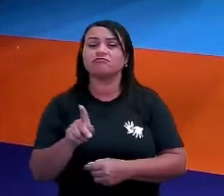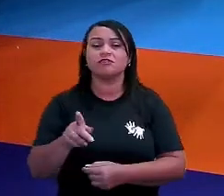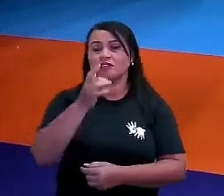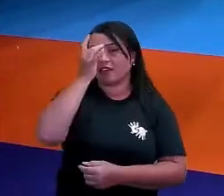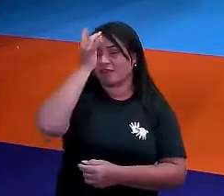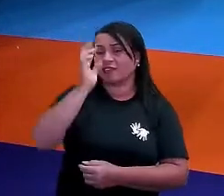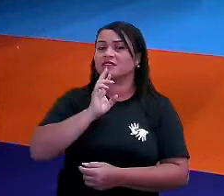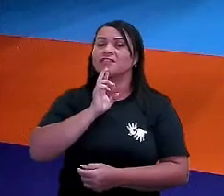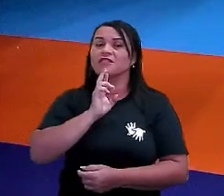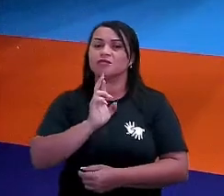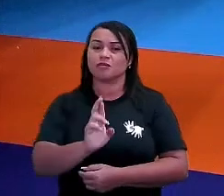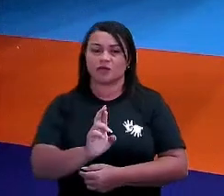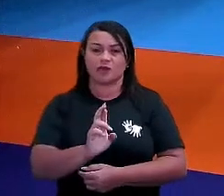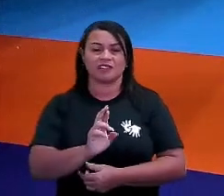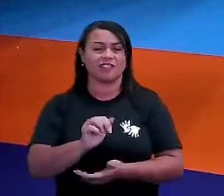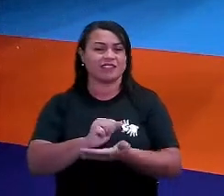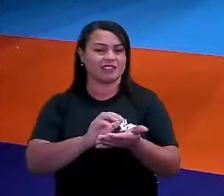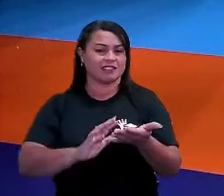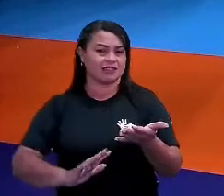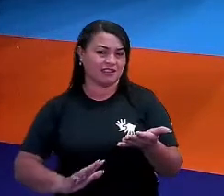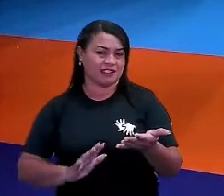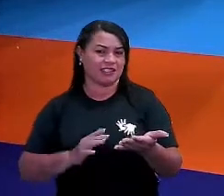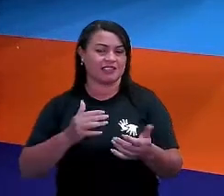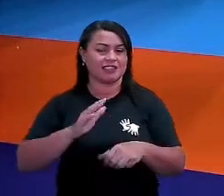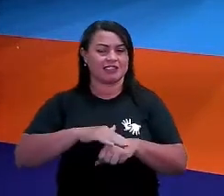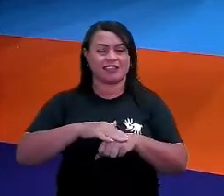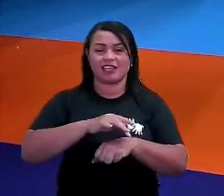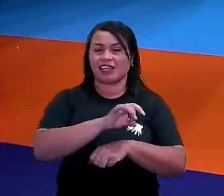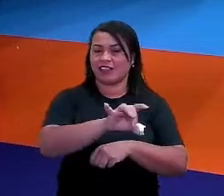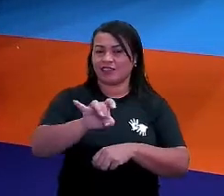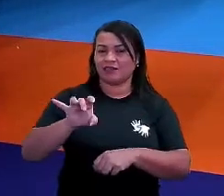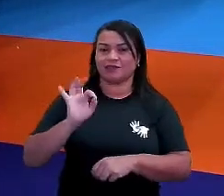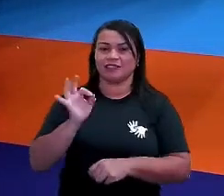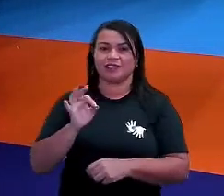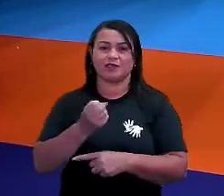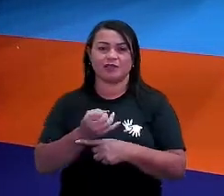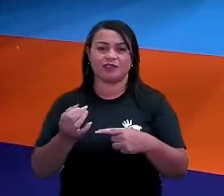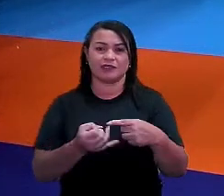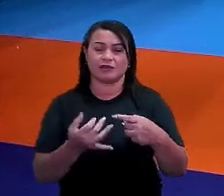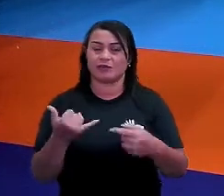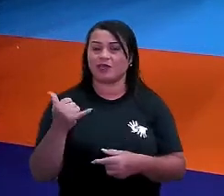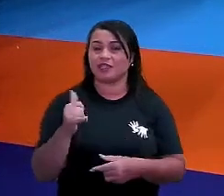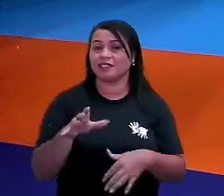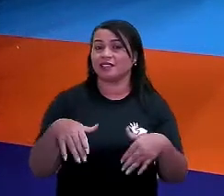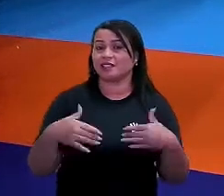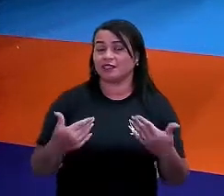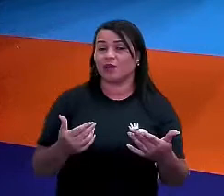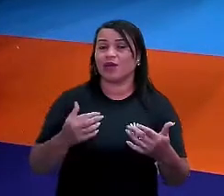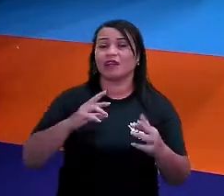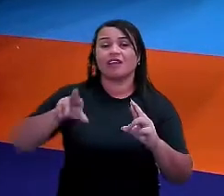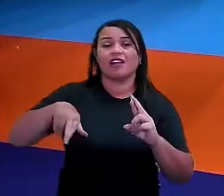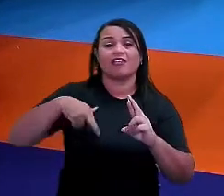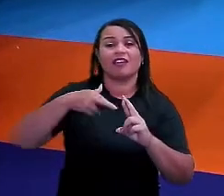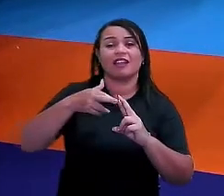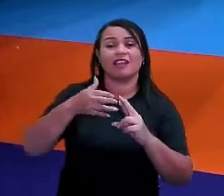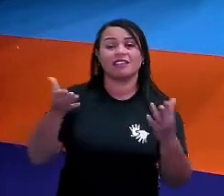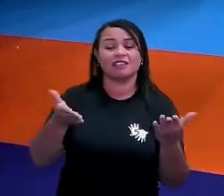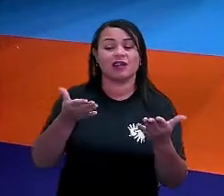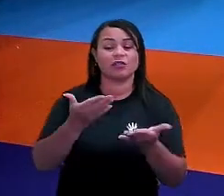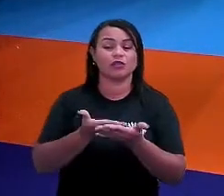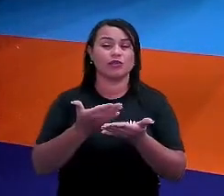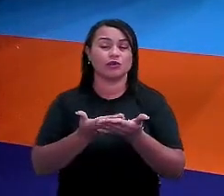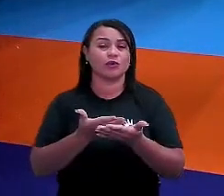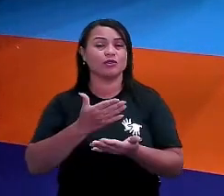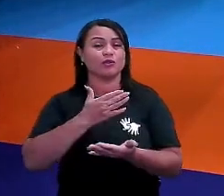facilitarem as resoluções das atividades de vocês com frações. Beleza? Então, as referências da aula de hoje